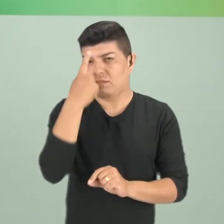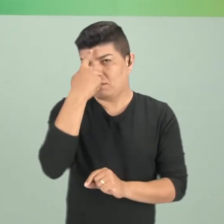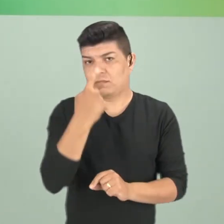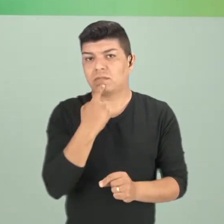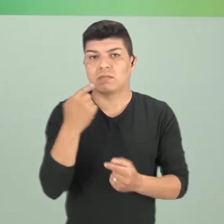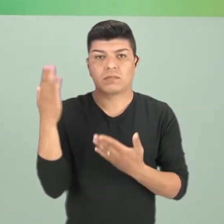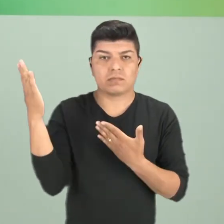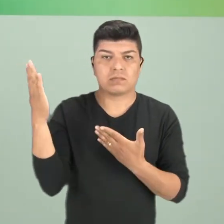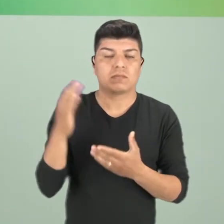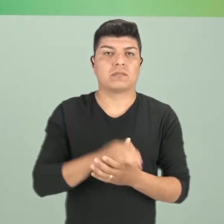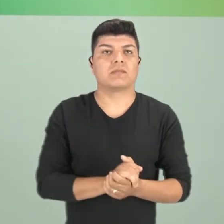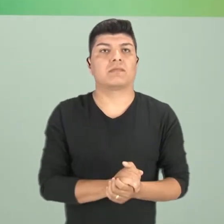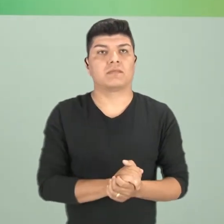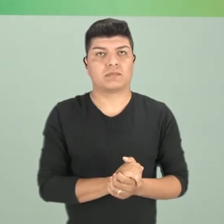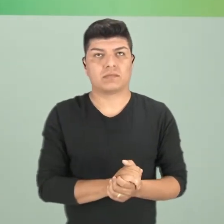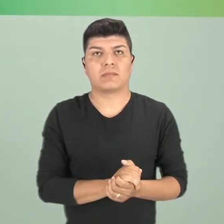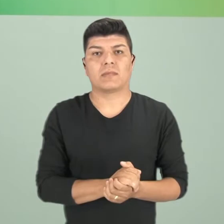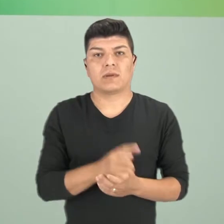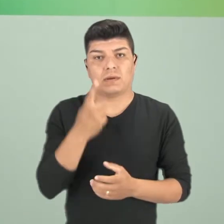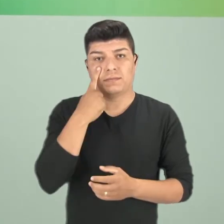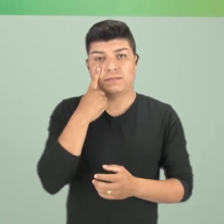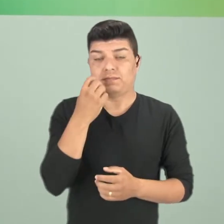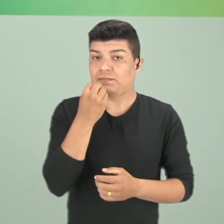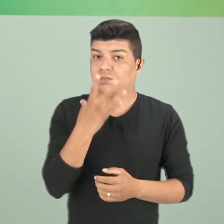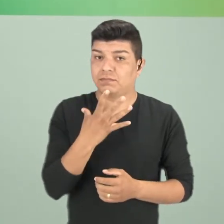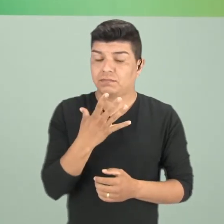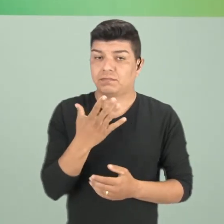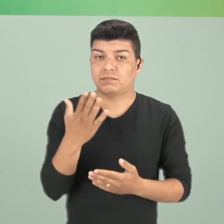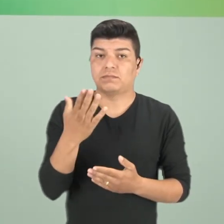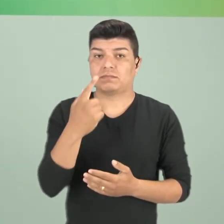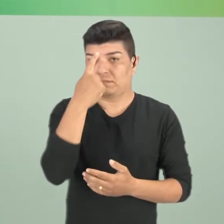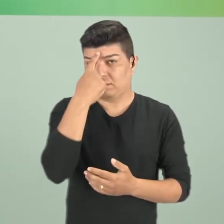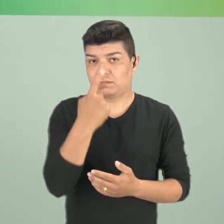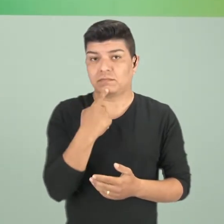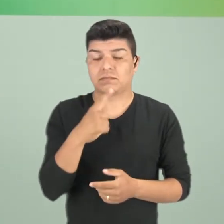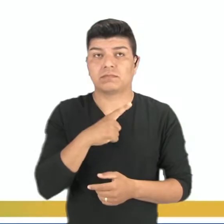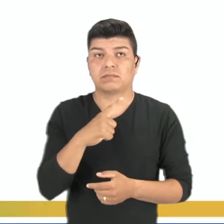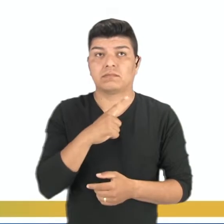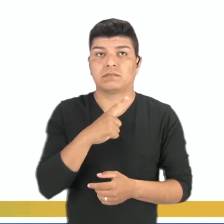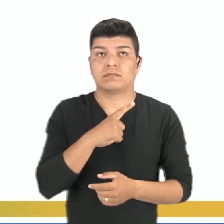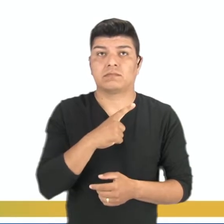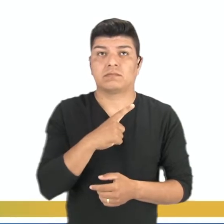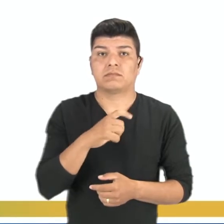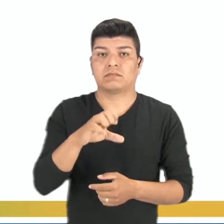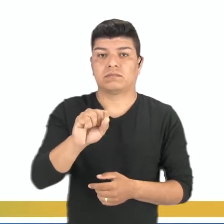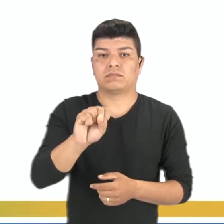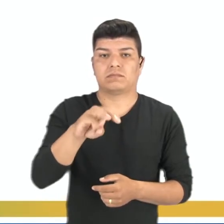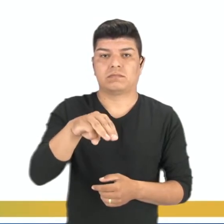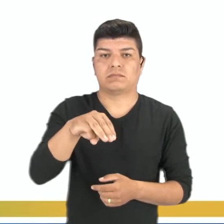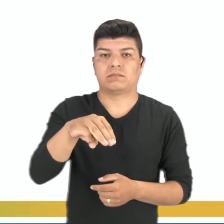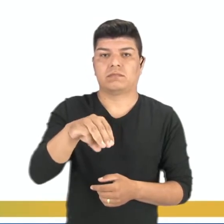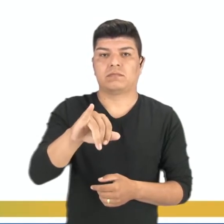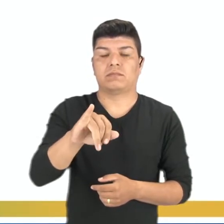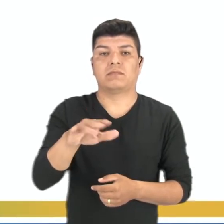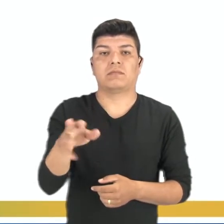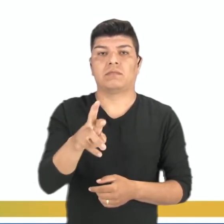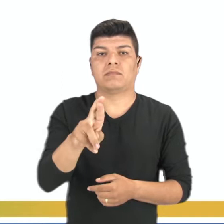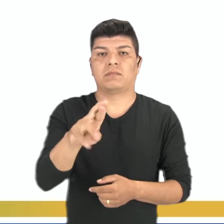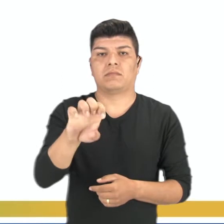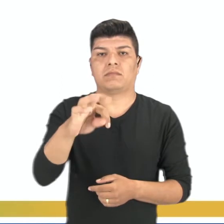figura. Então, observe bem a figura que nós temos a semirreta